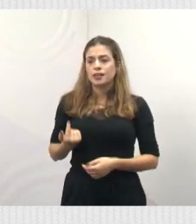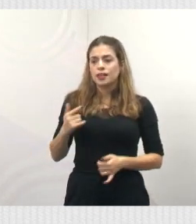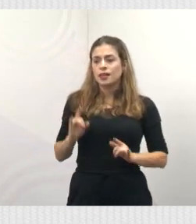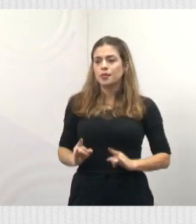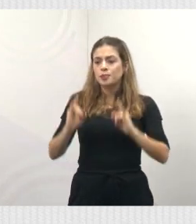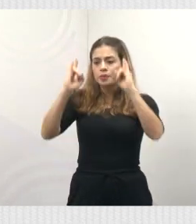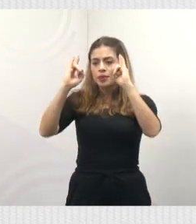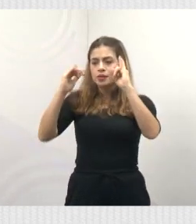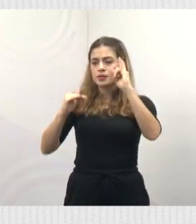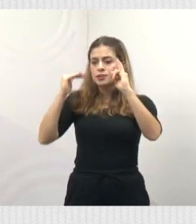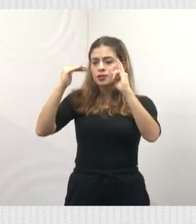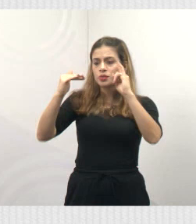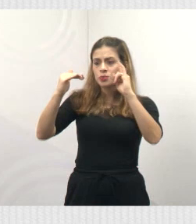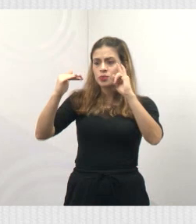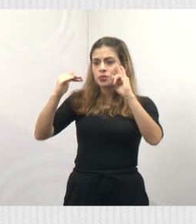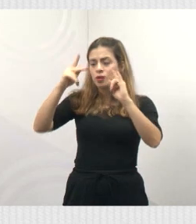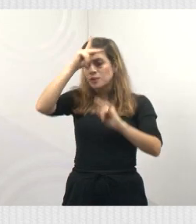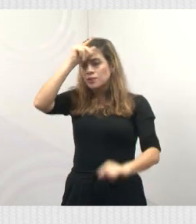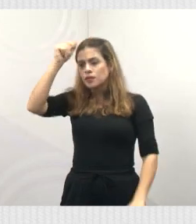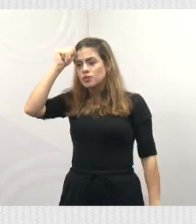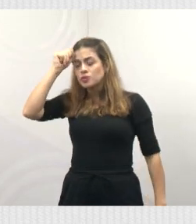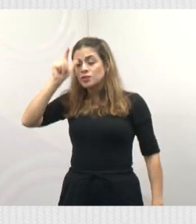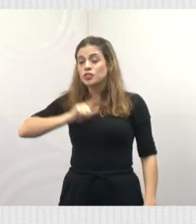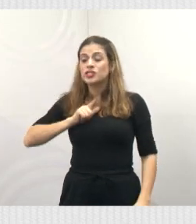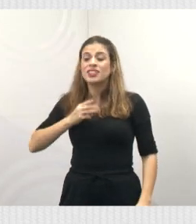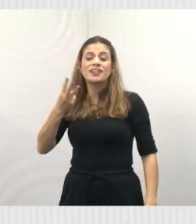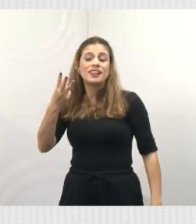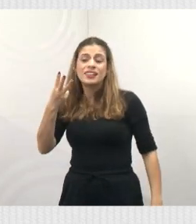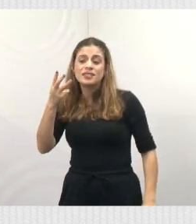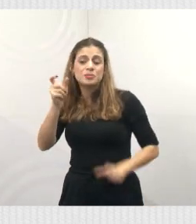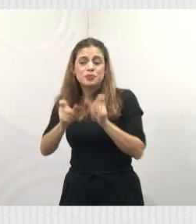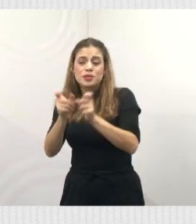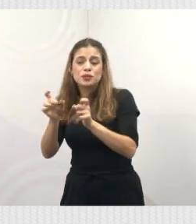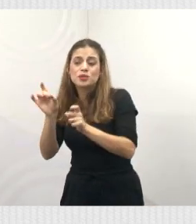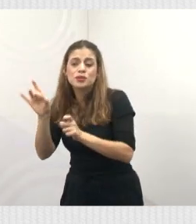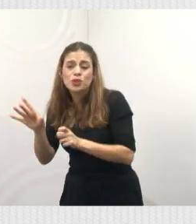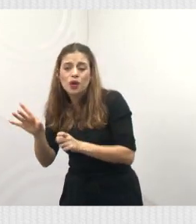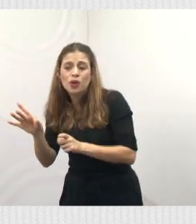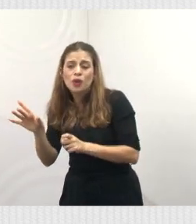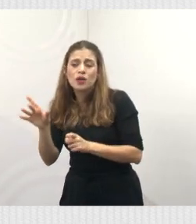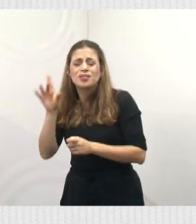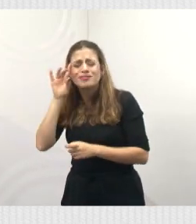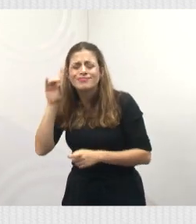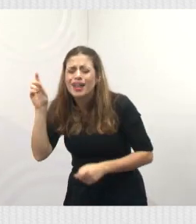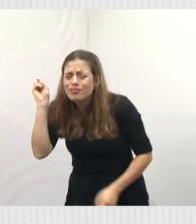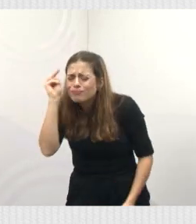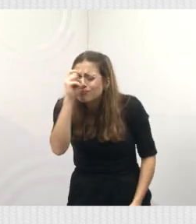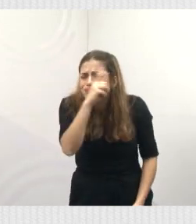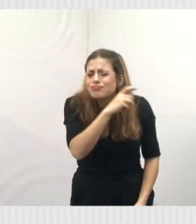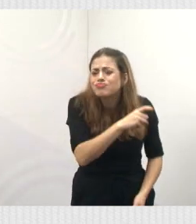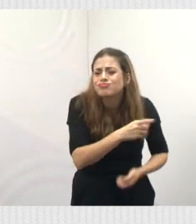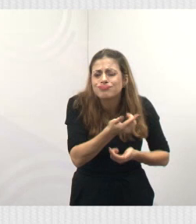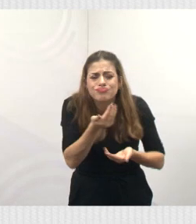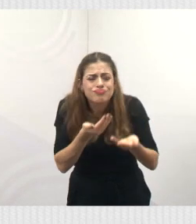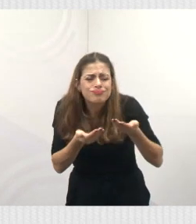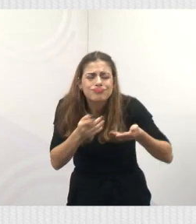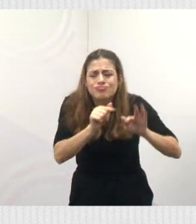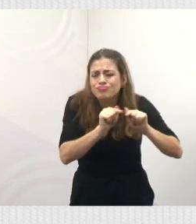prefeitura inteiro com 3 pessoas. Os outros estavam afastados. Foram dias muito difíceis da gente encontrar